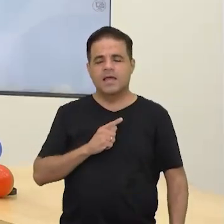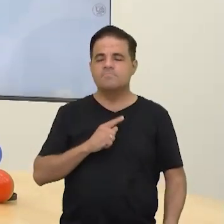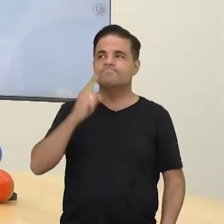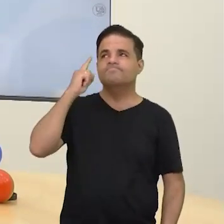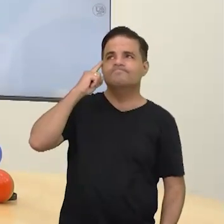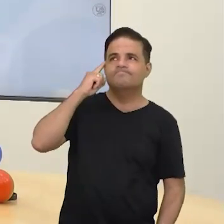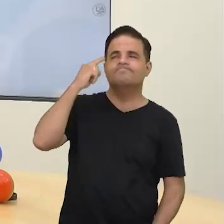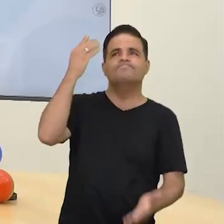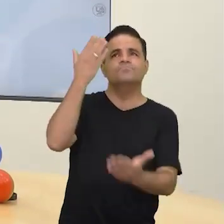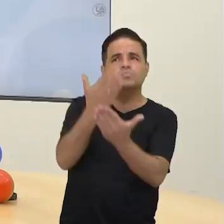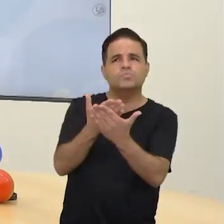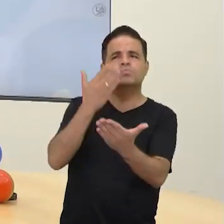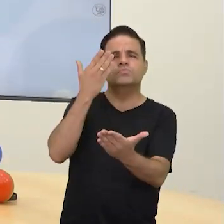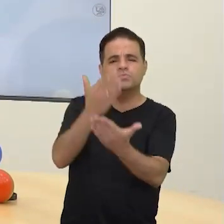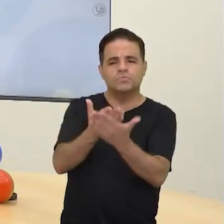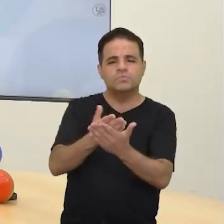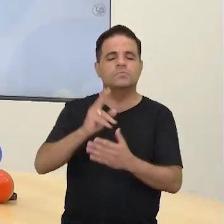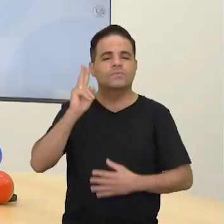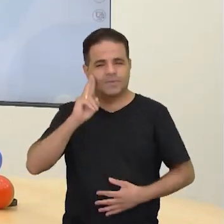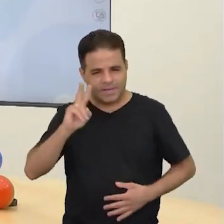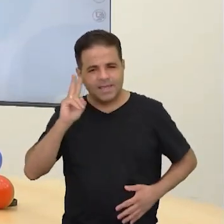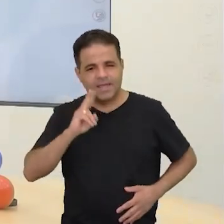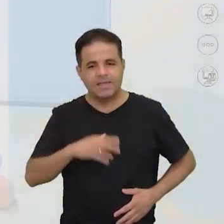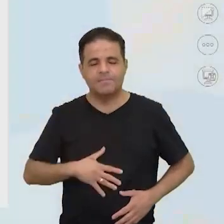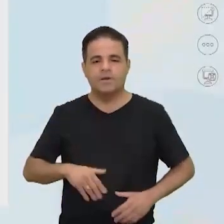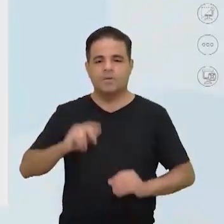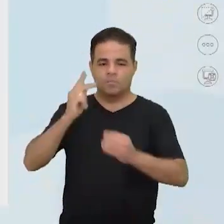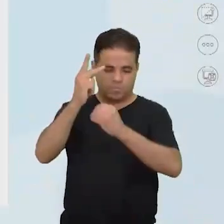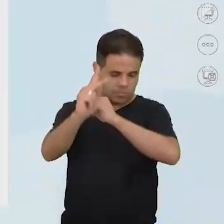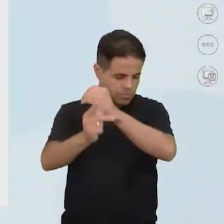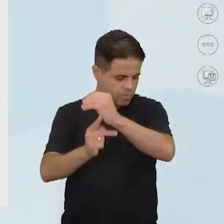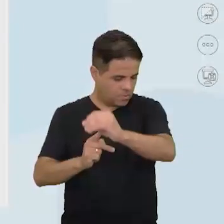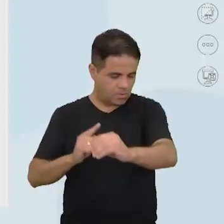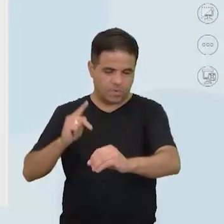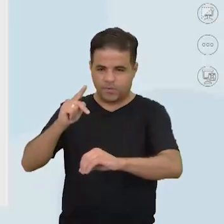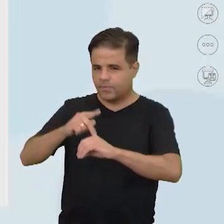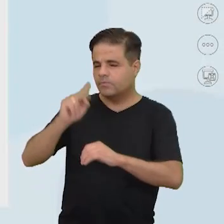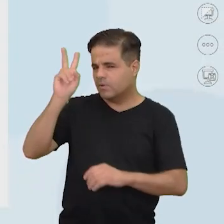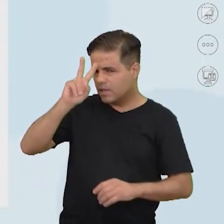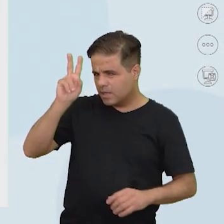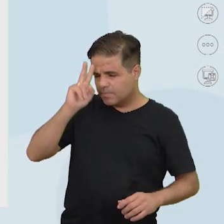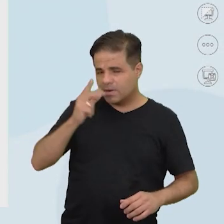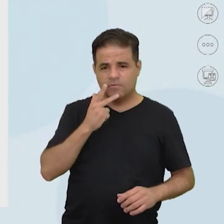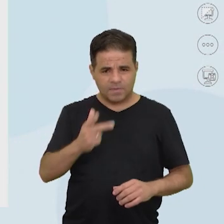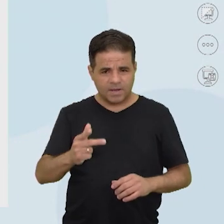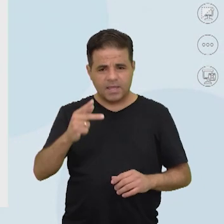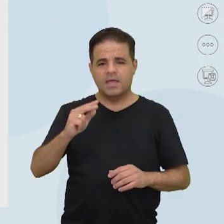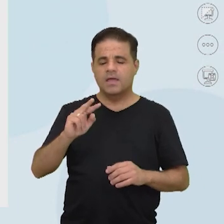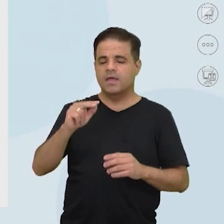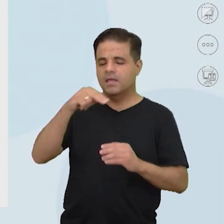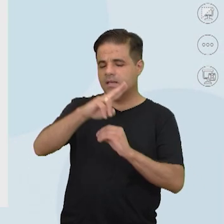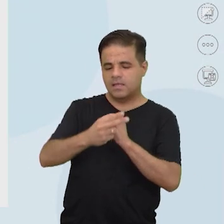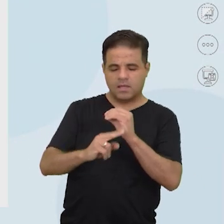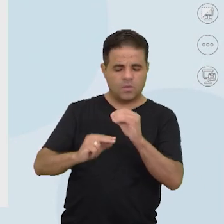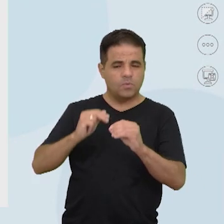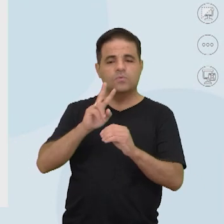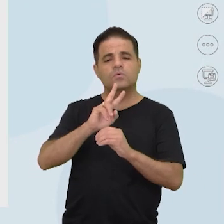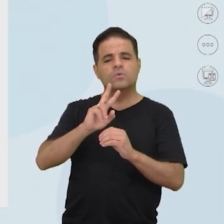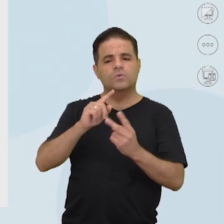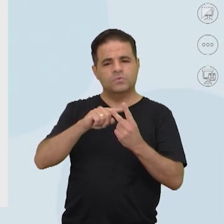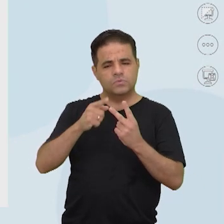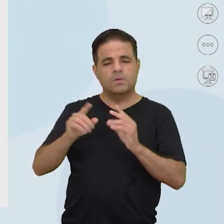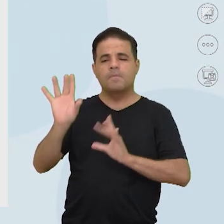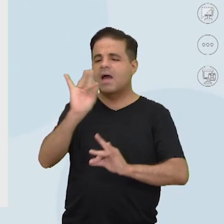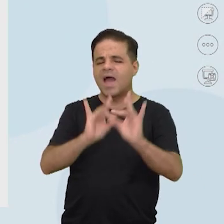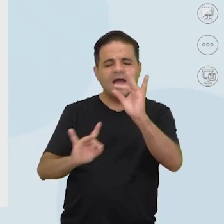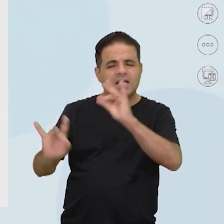com o estudo, né, no caso, lembra que o próton, lembra que eu falei que o próton e o nêutron são feitos o quê? De